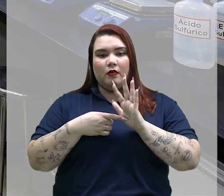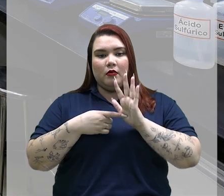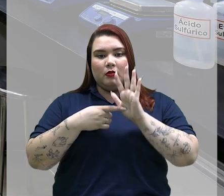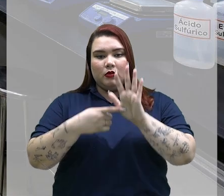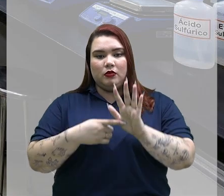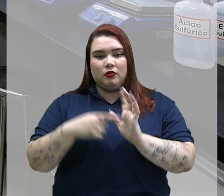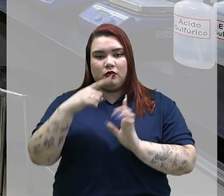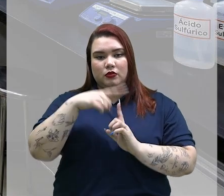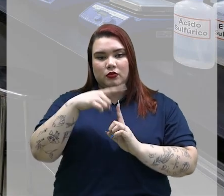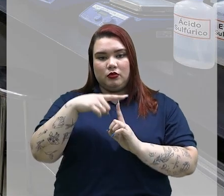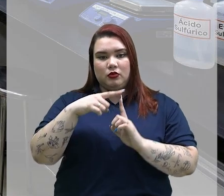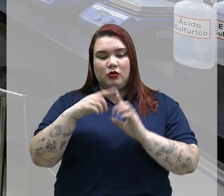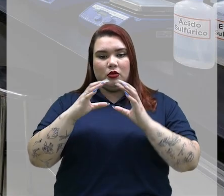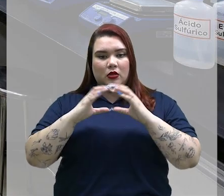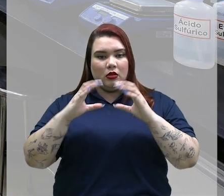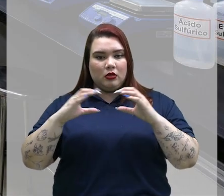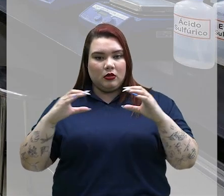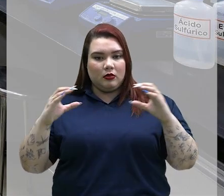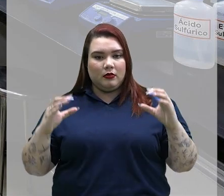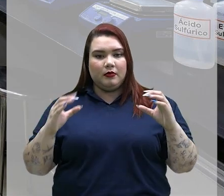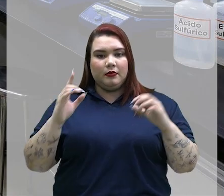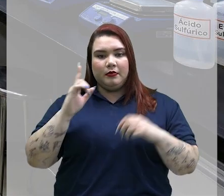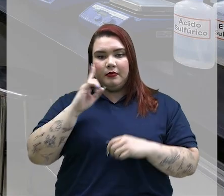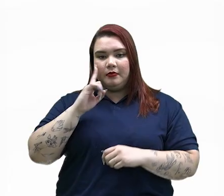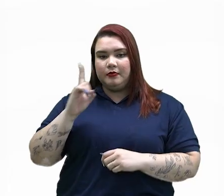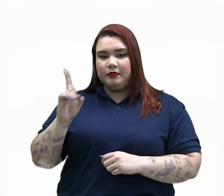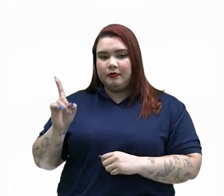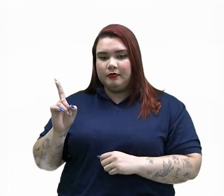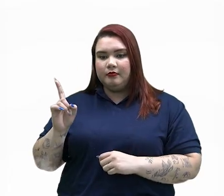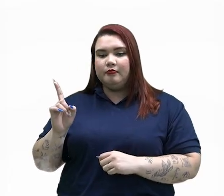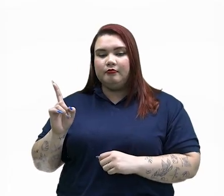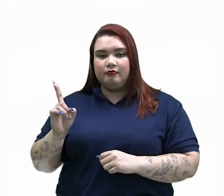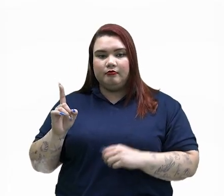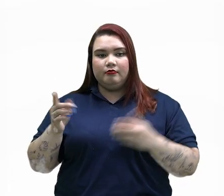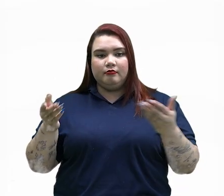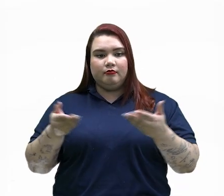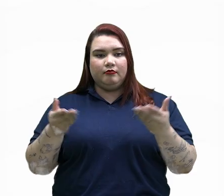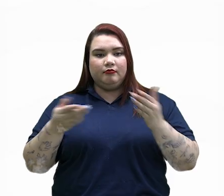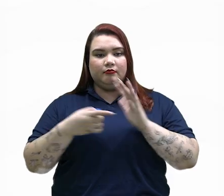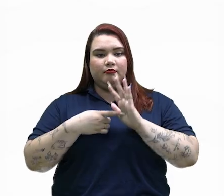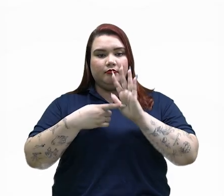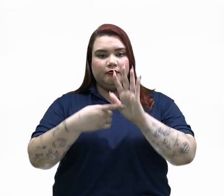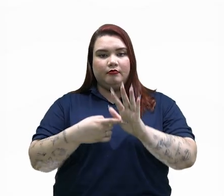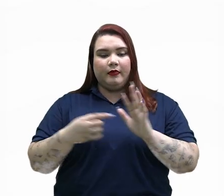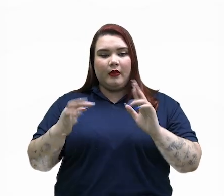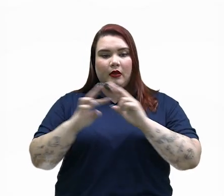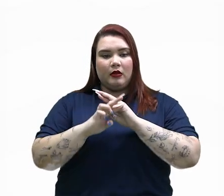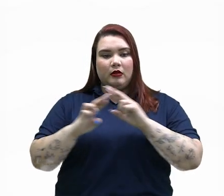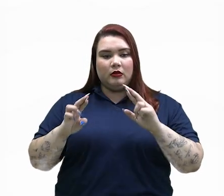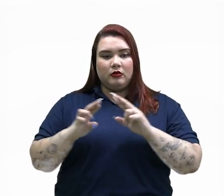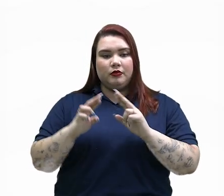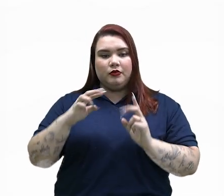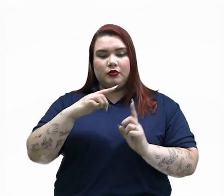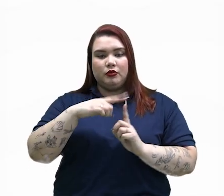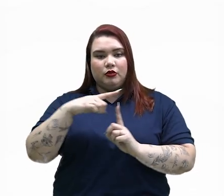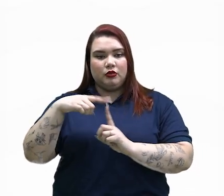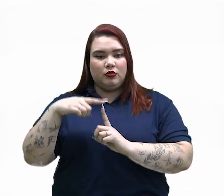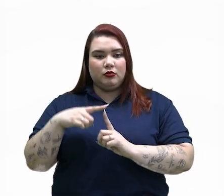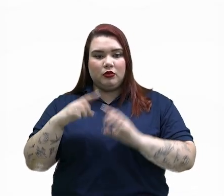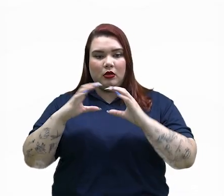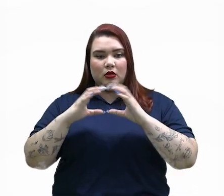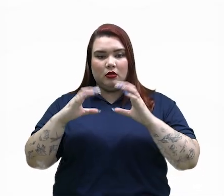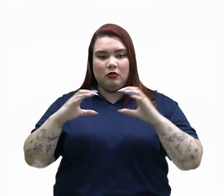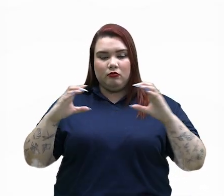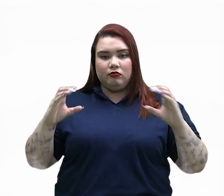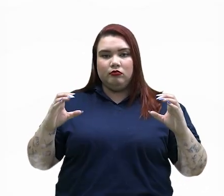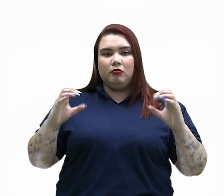a classificação das cadeias carbônicas. Olha o esqueminha, que eu trago aqui. Com relação à classificação das cadeias carbônicas, a